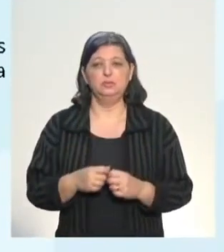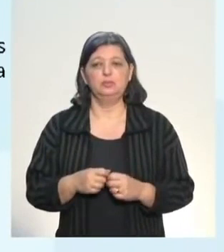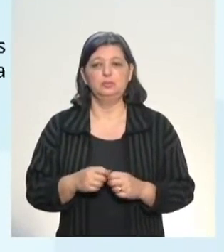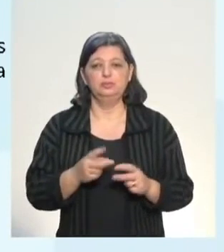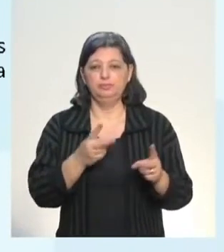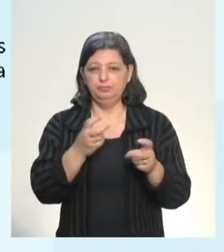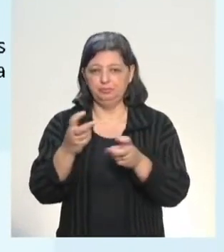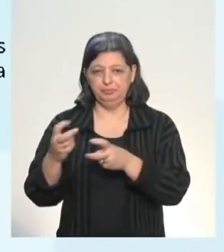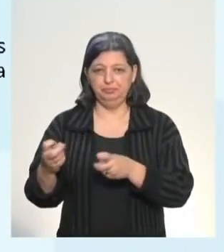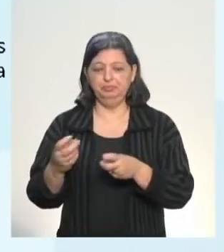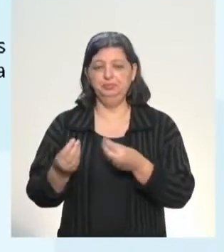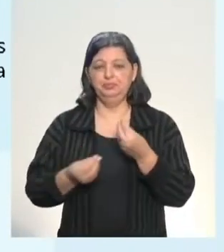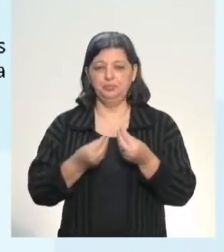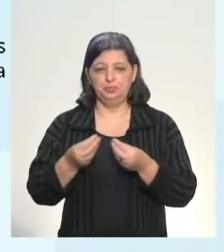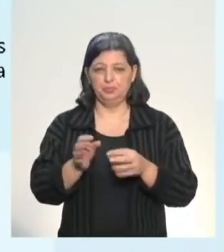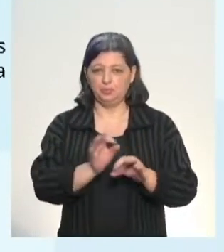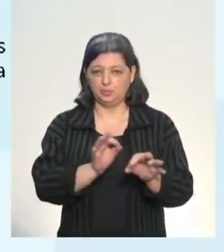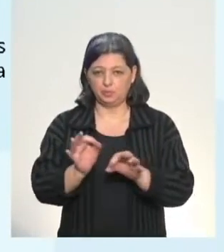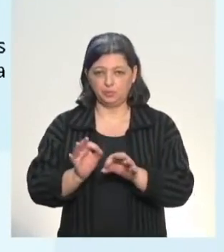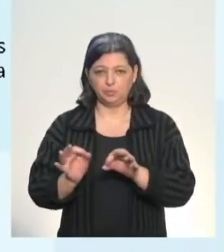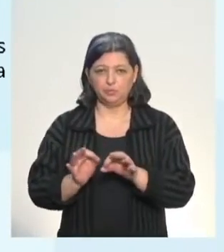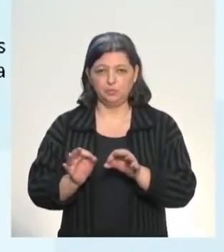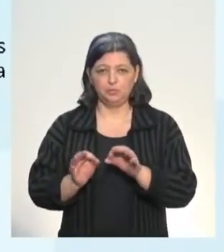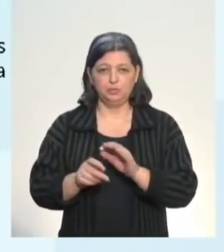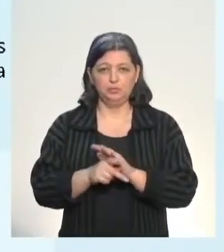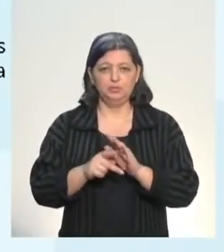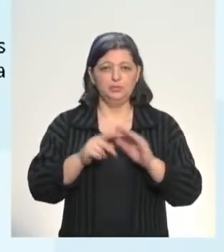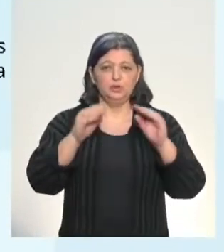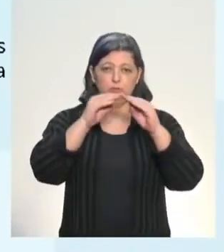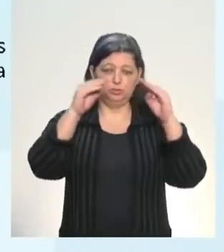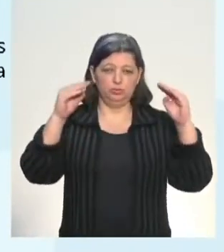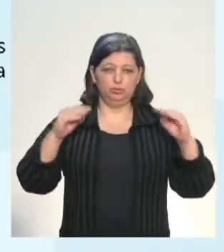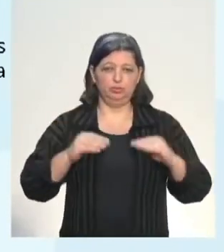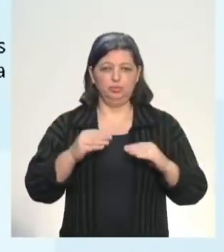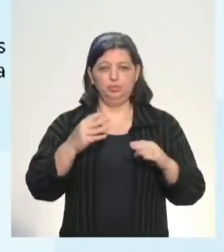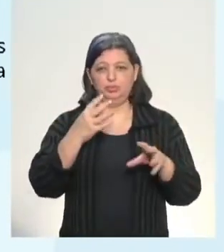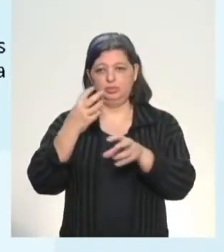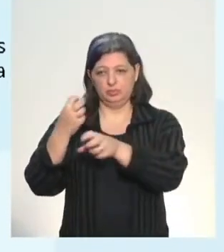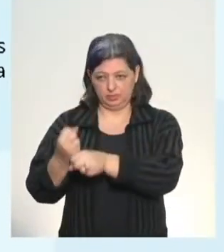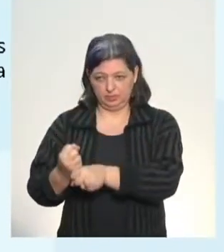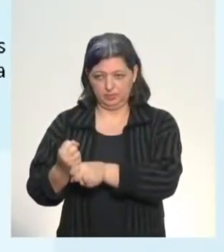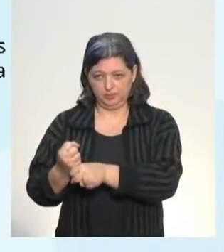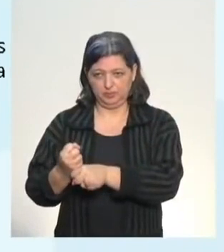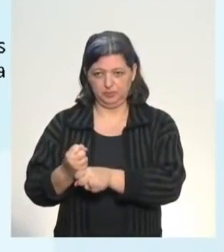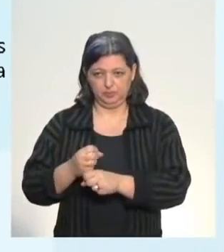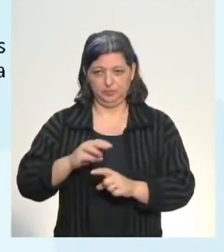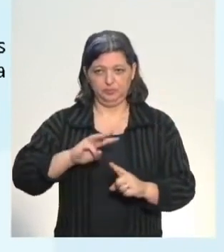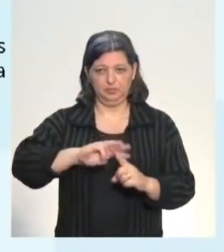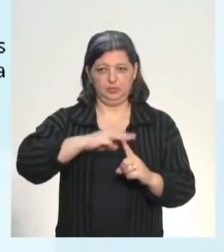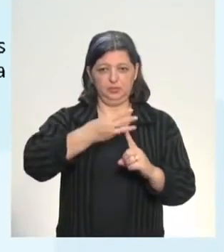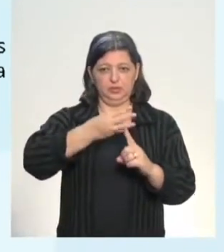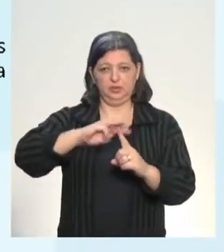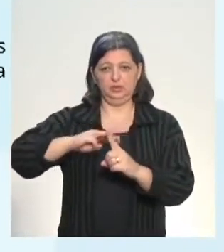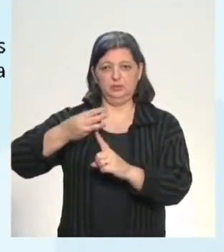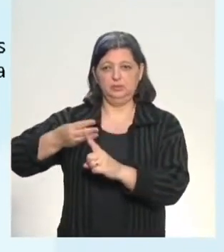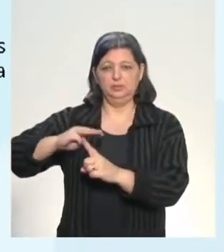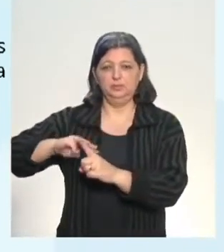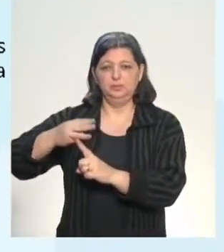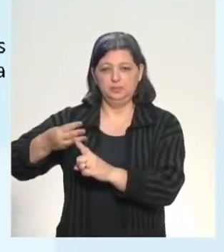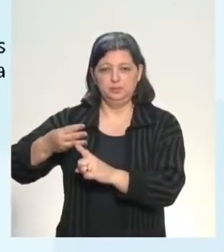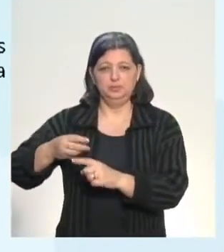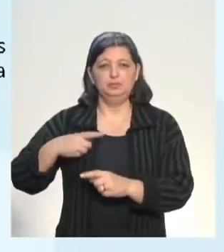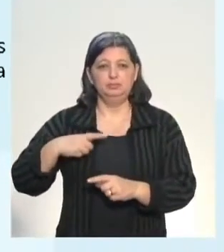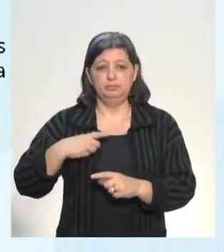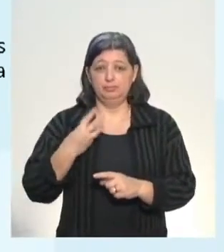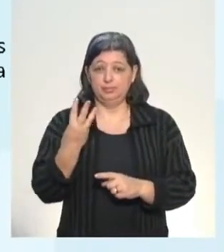Que essa formação aí das figuras geométricas, elas são múltiplas de 3, tá? E aí vamos subir a resposta, né? Perceba que a primeira figura tem 3